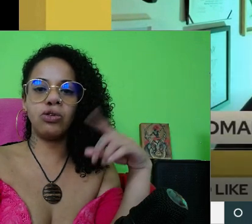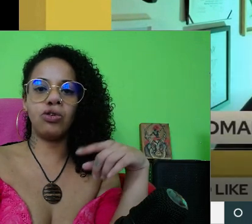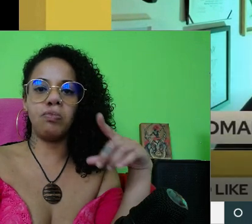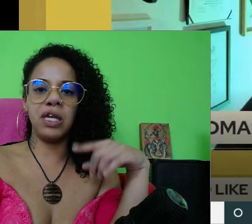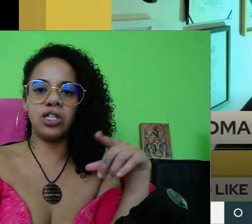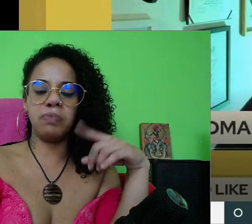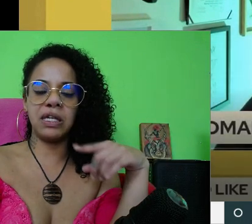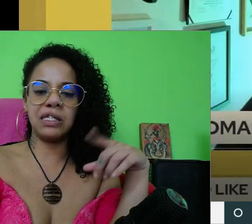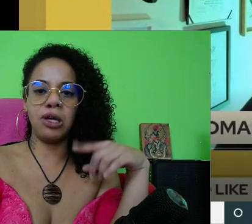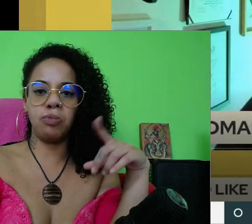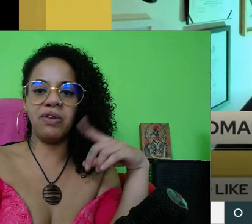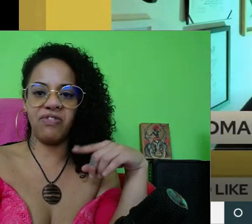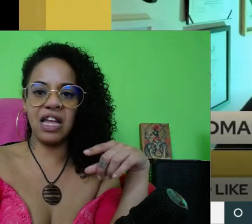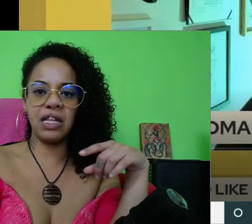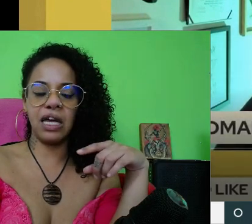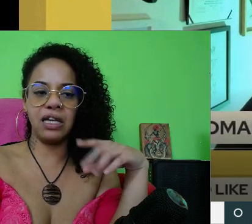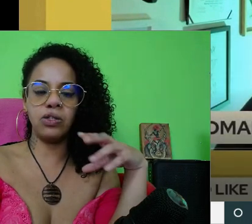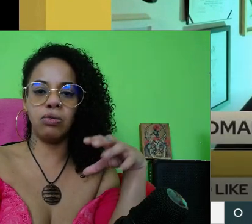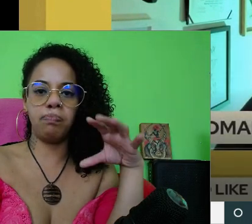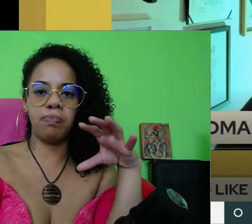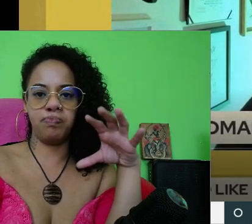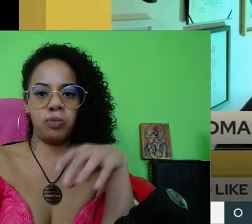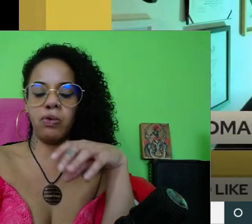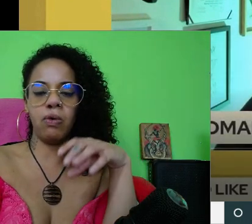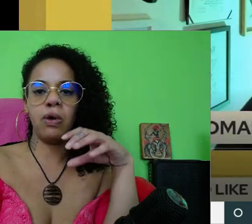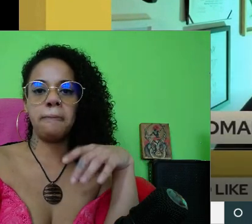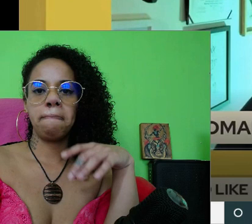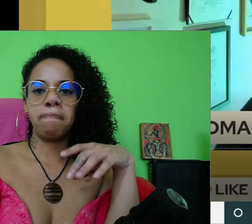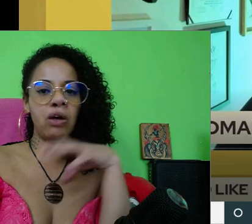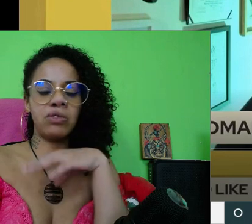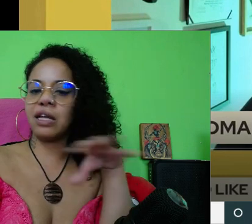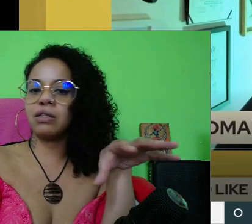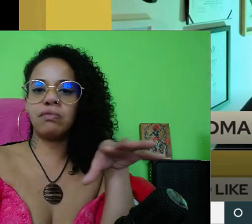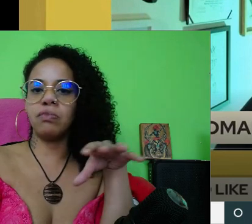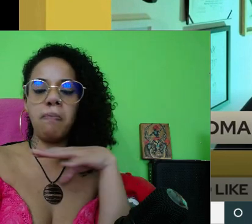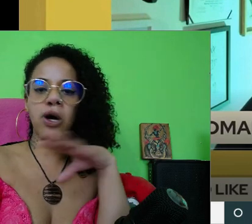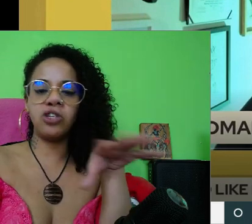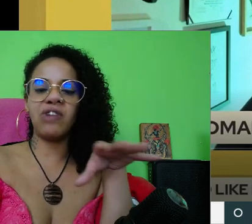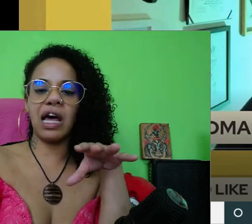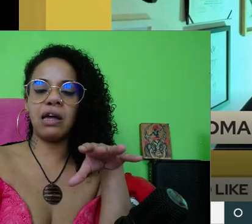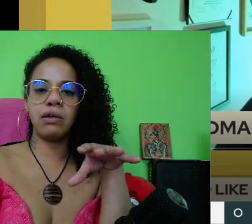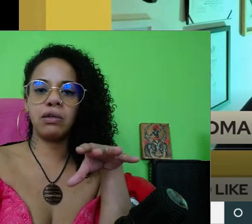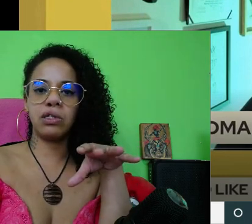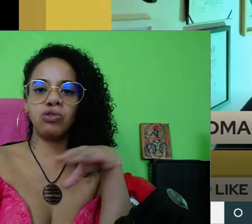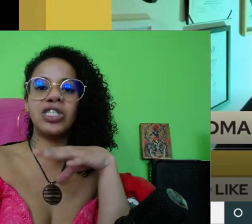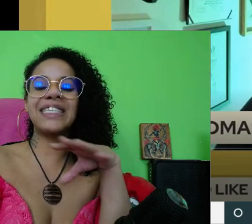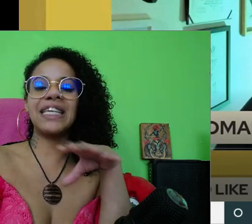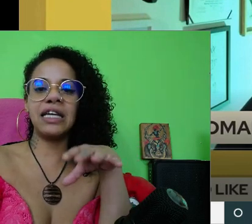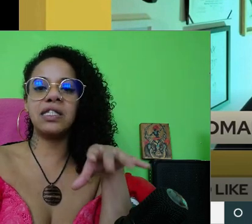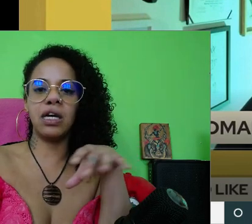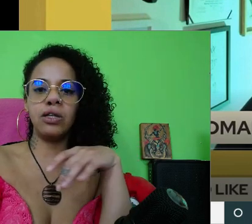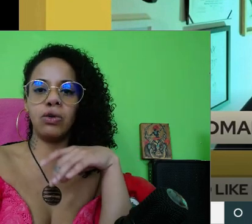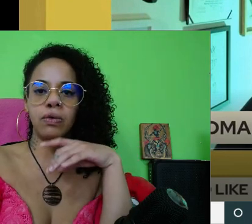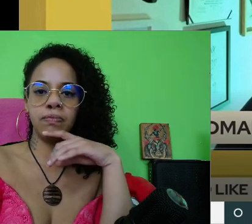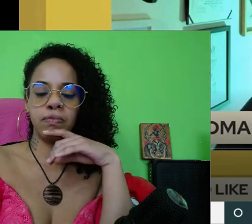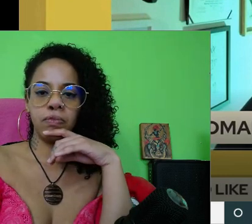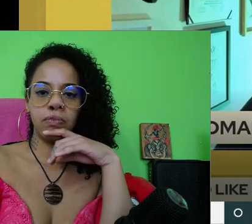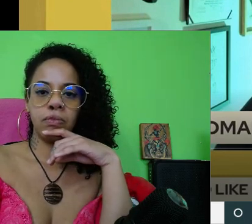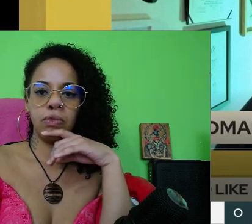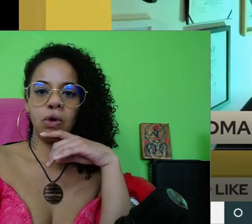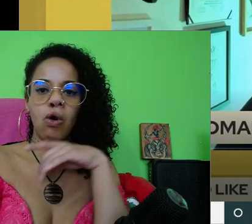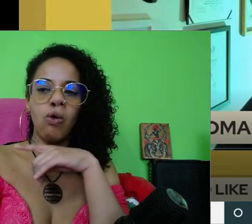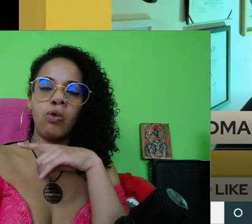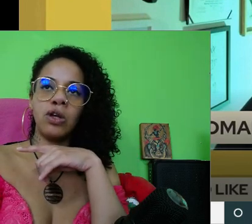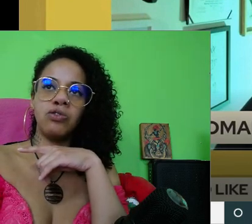autonomia de pensamento privada é isso tipo não tá não pode falar então te silenciando